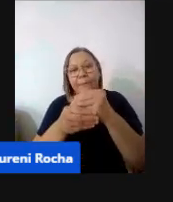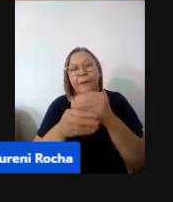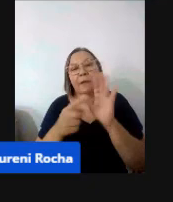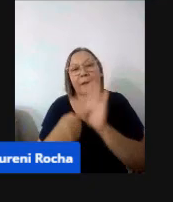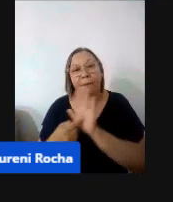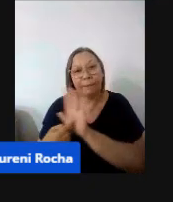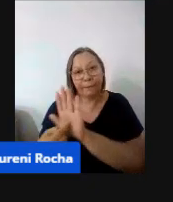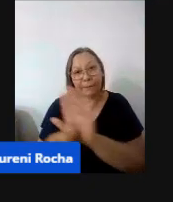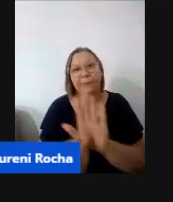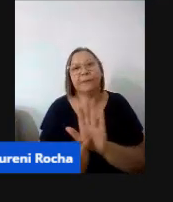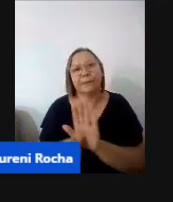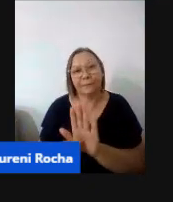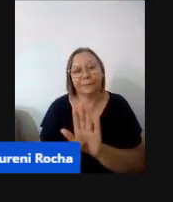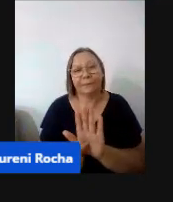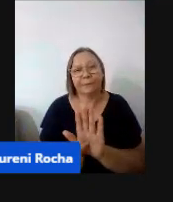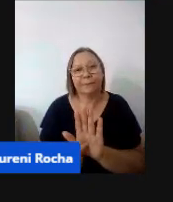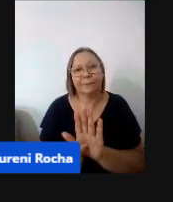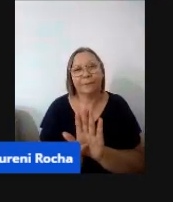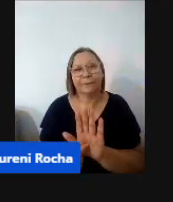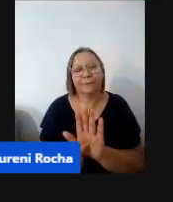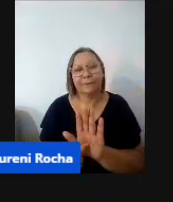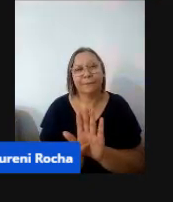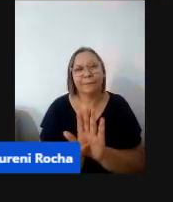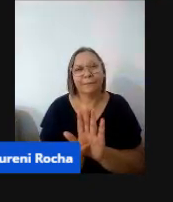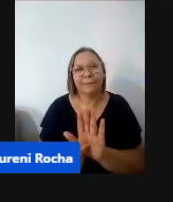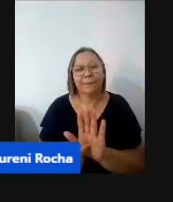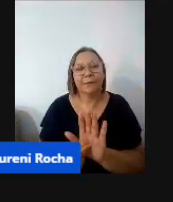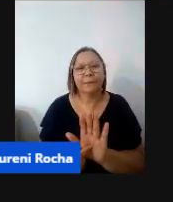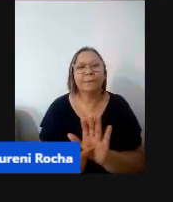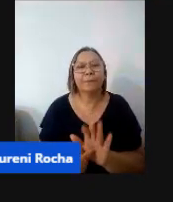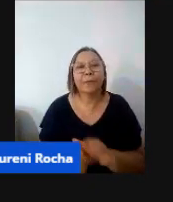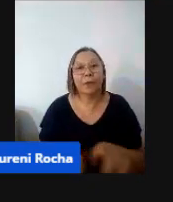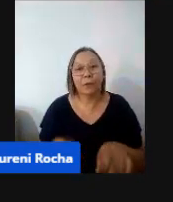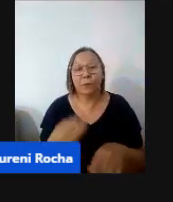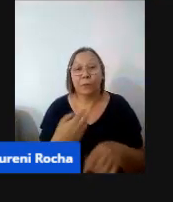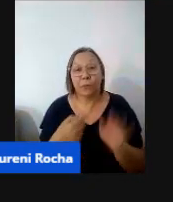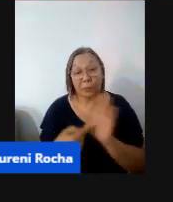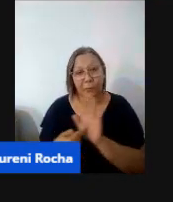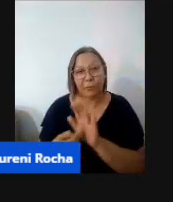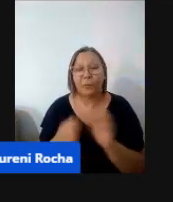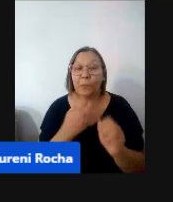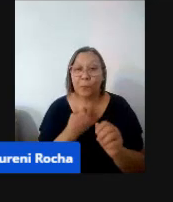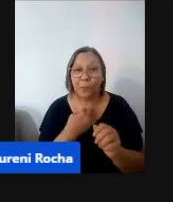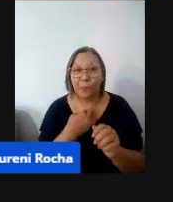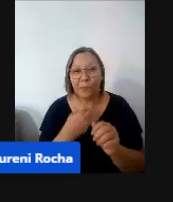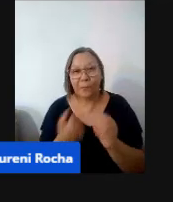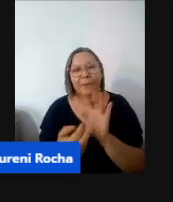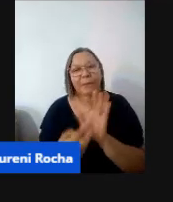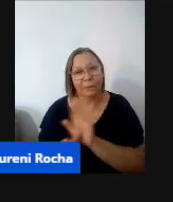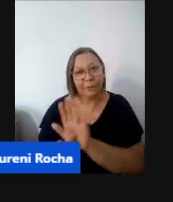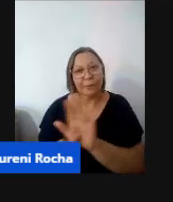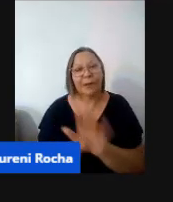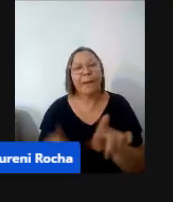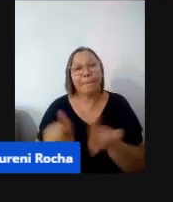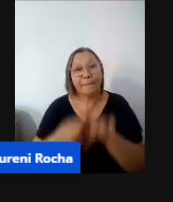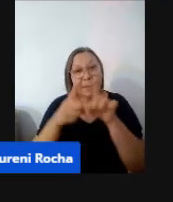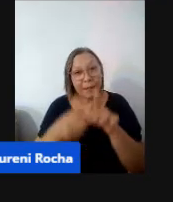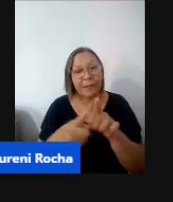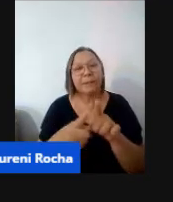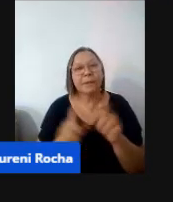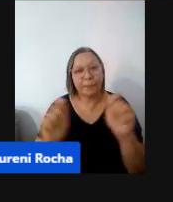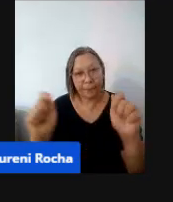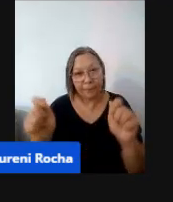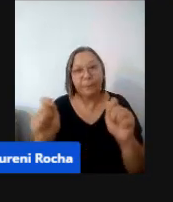muito interessante? Então, eu não vou poder ligar aqui, mas é uma possibilidade, e aí nós assistimos e os